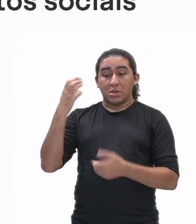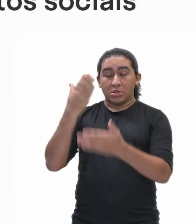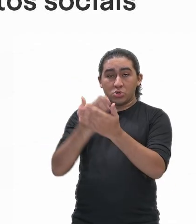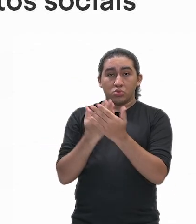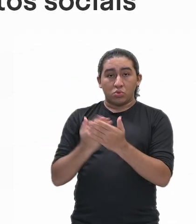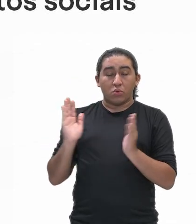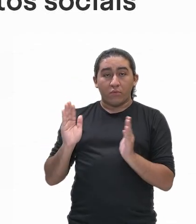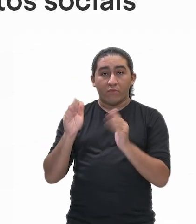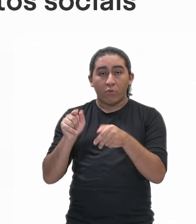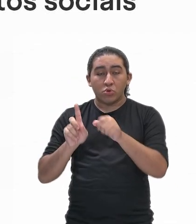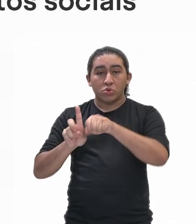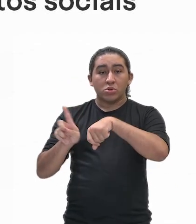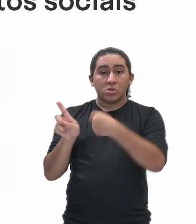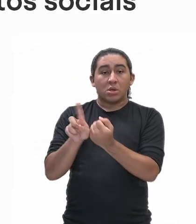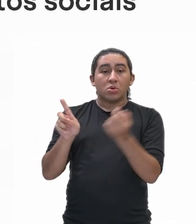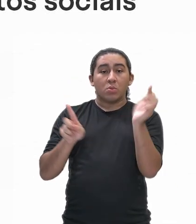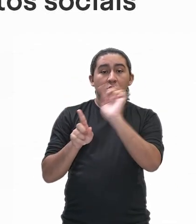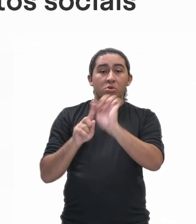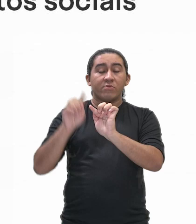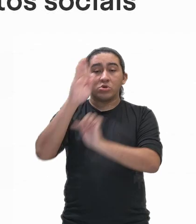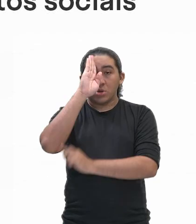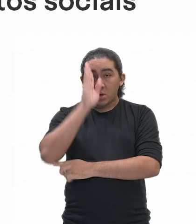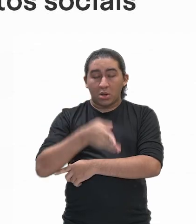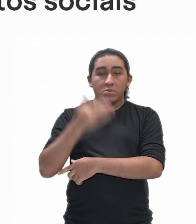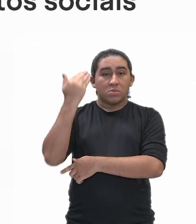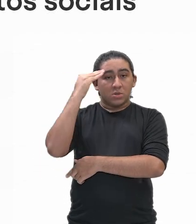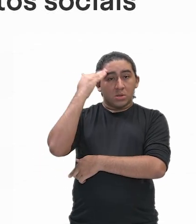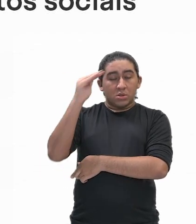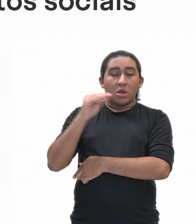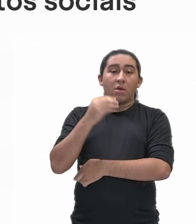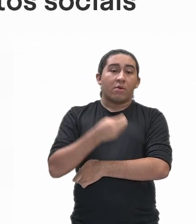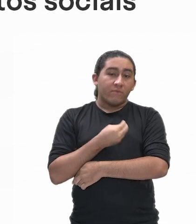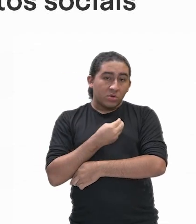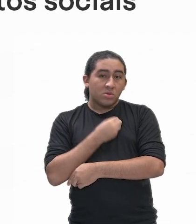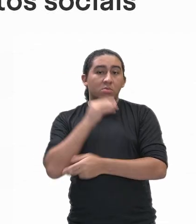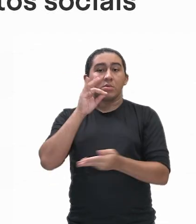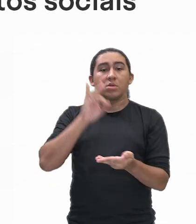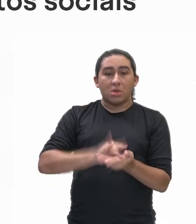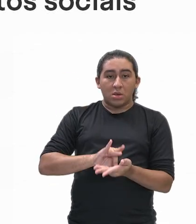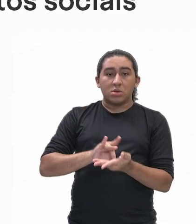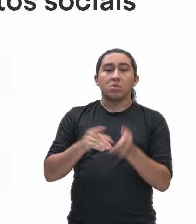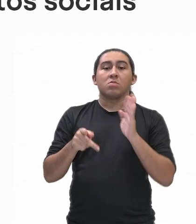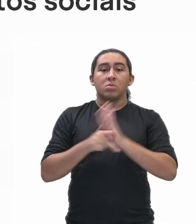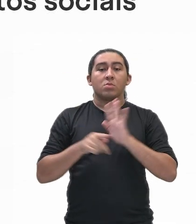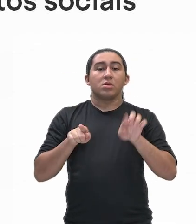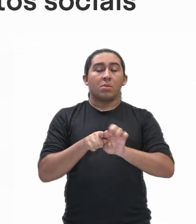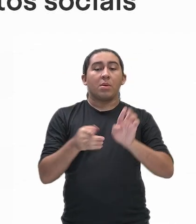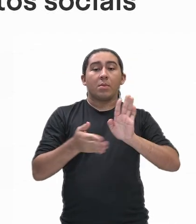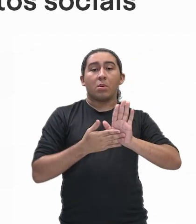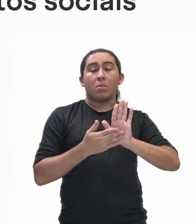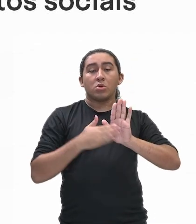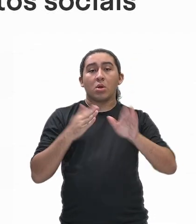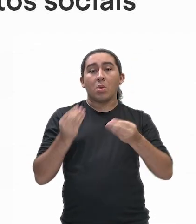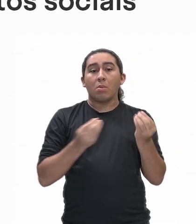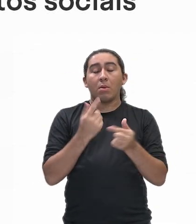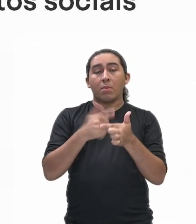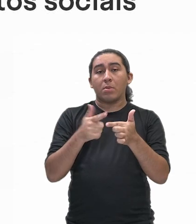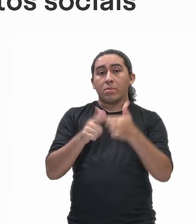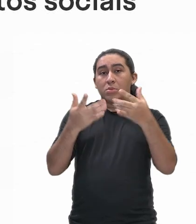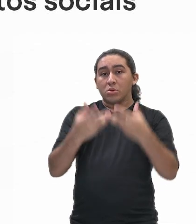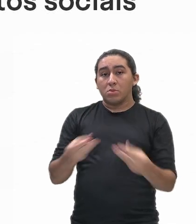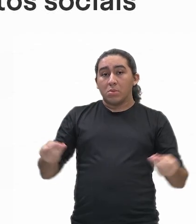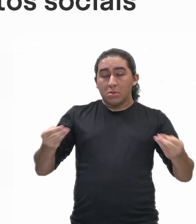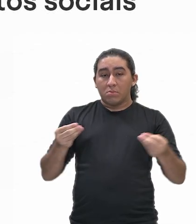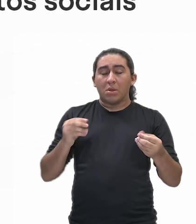sociais objetivam compreender a realidade social e propor soluções para